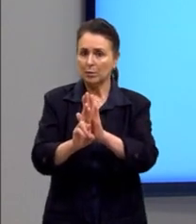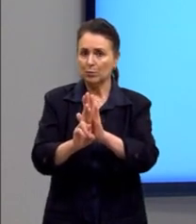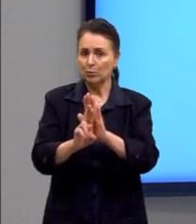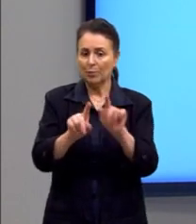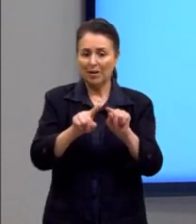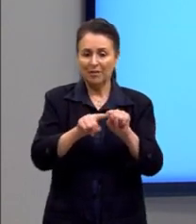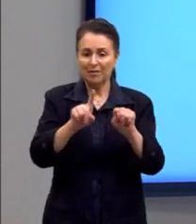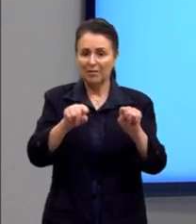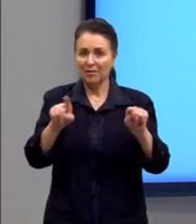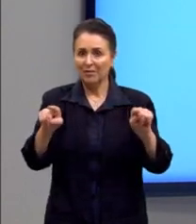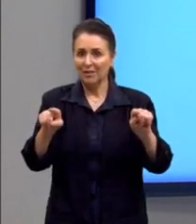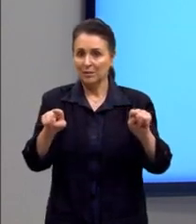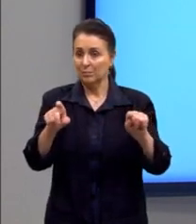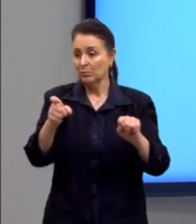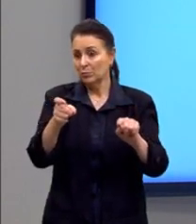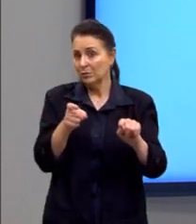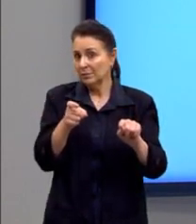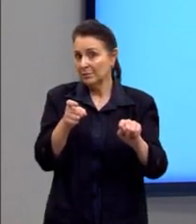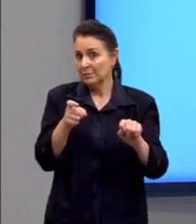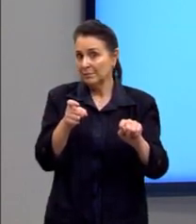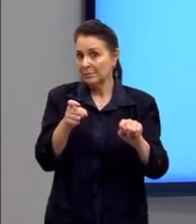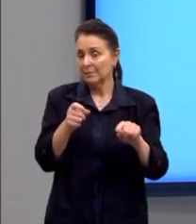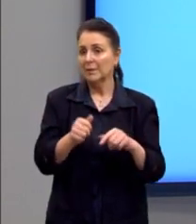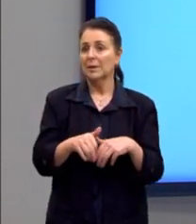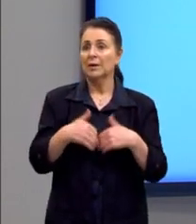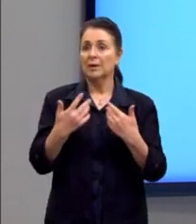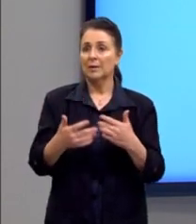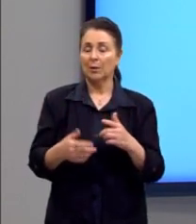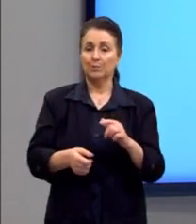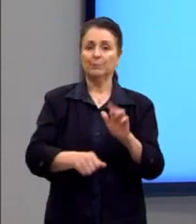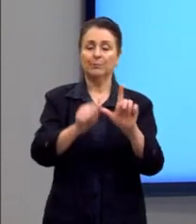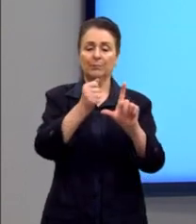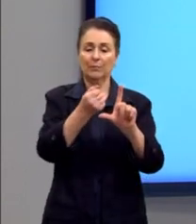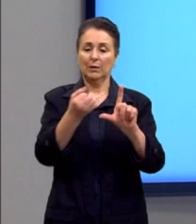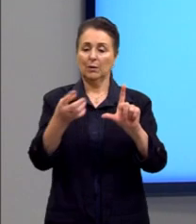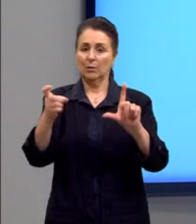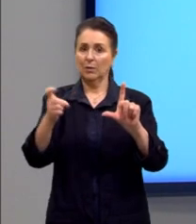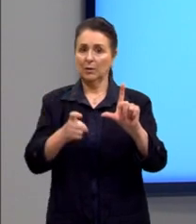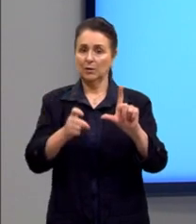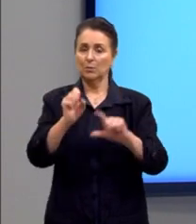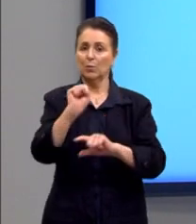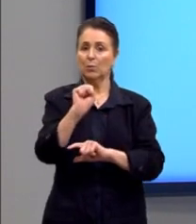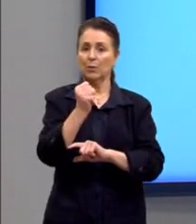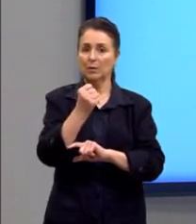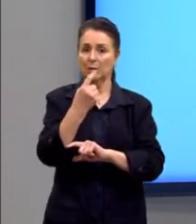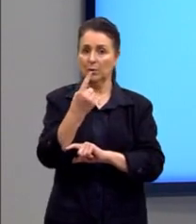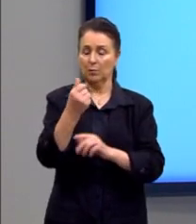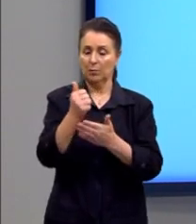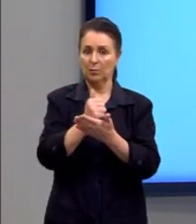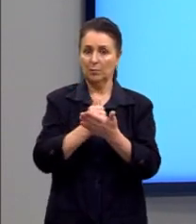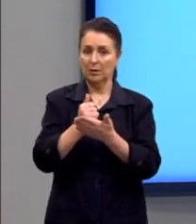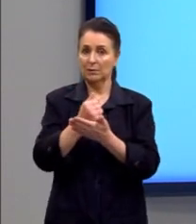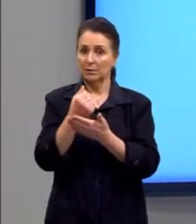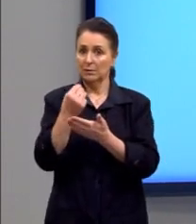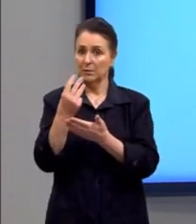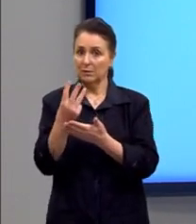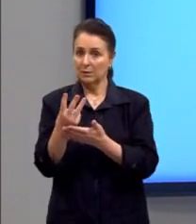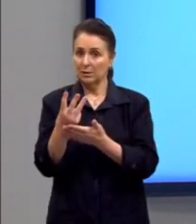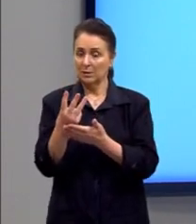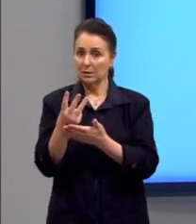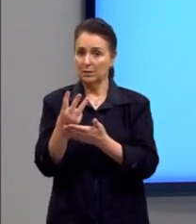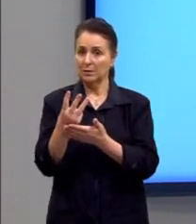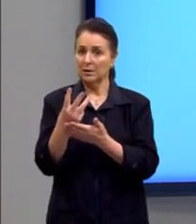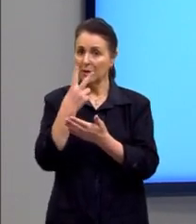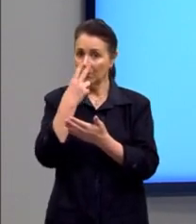nesse caso aqui eu utilizei X então logaritmo de 81 na base 3 = x